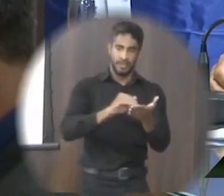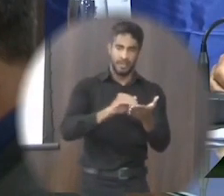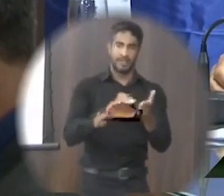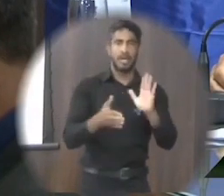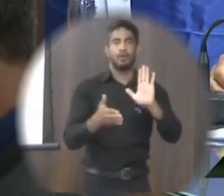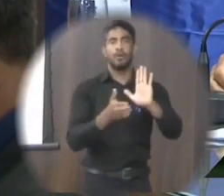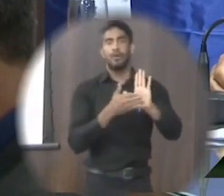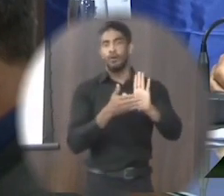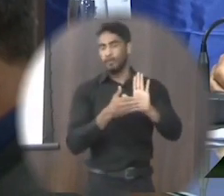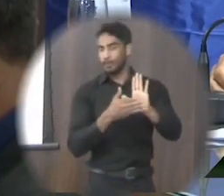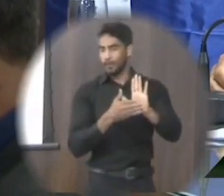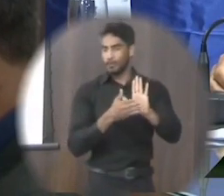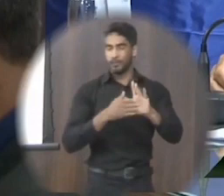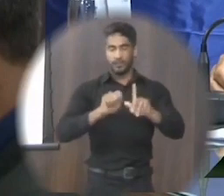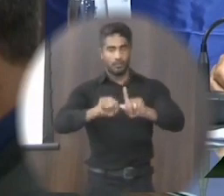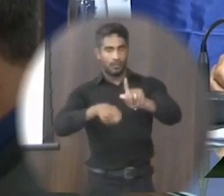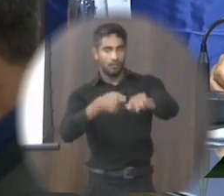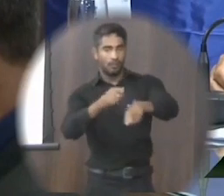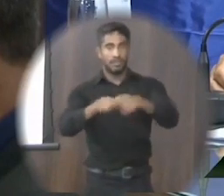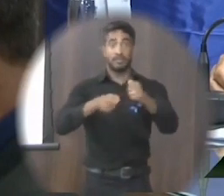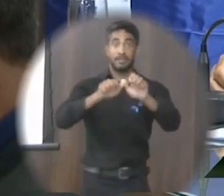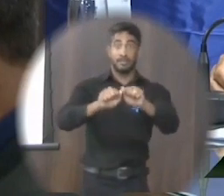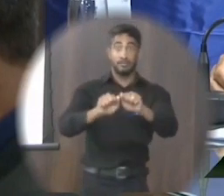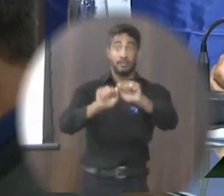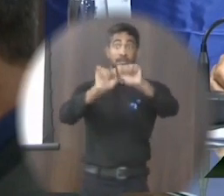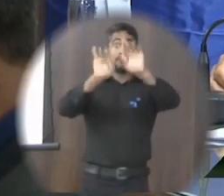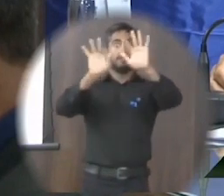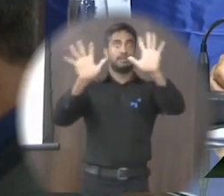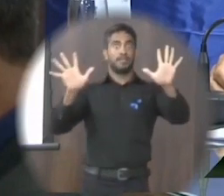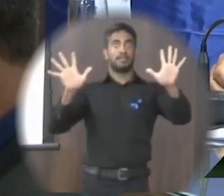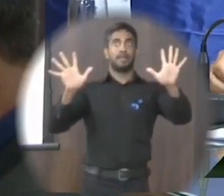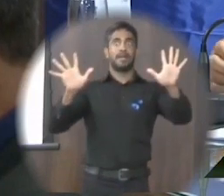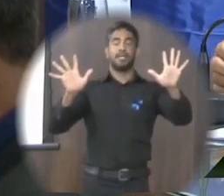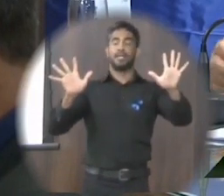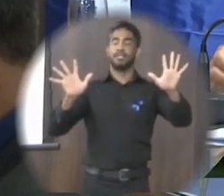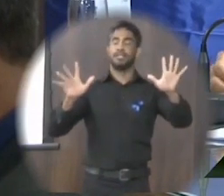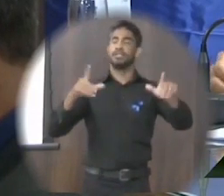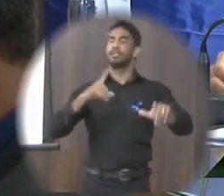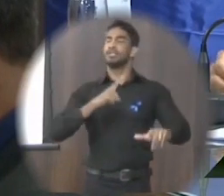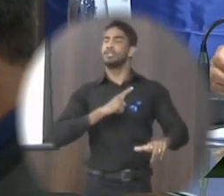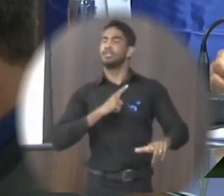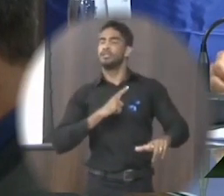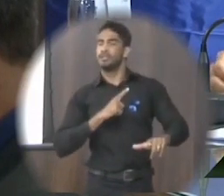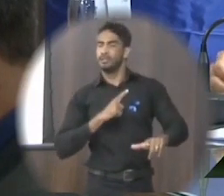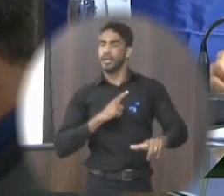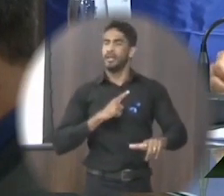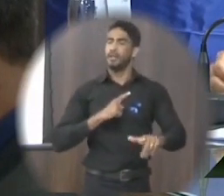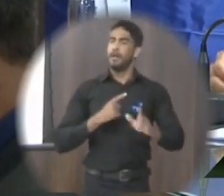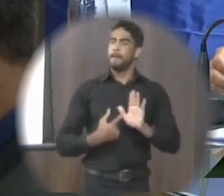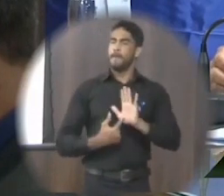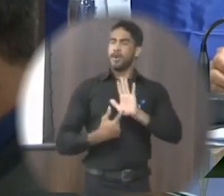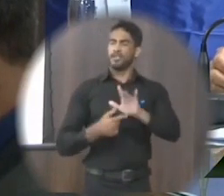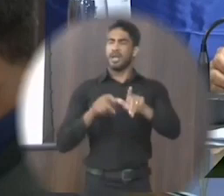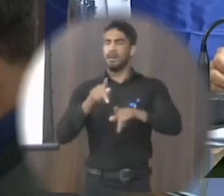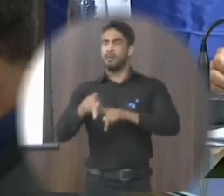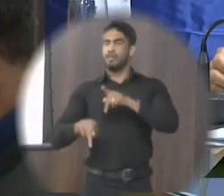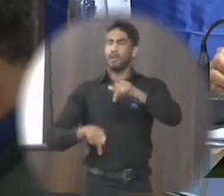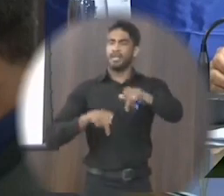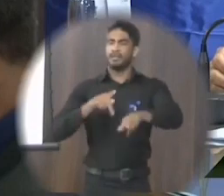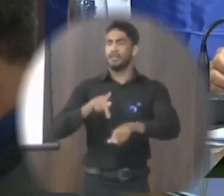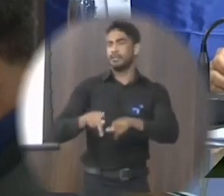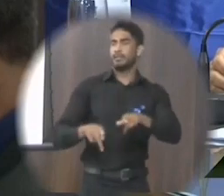propôs, uma administração transparente, onde vem trazer para a população cada vez